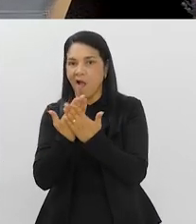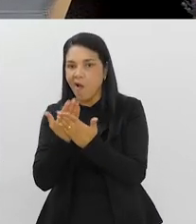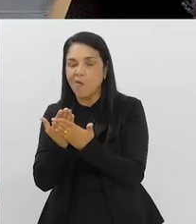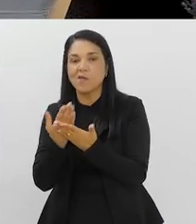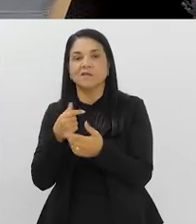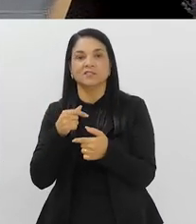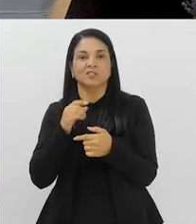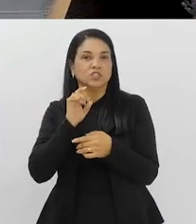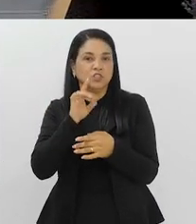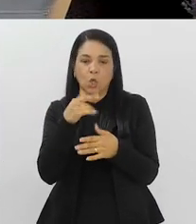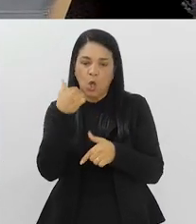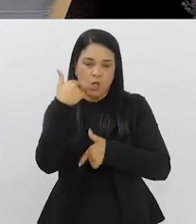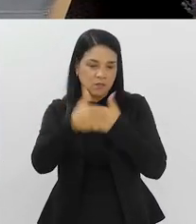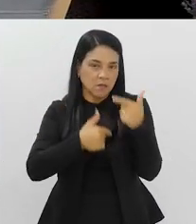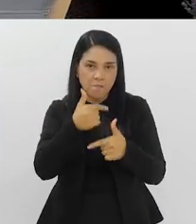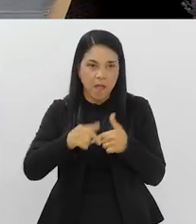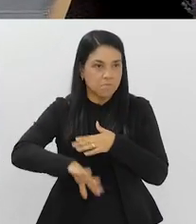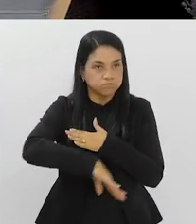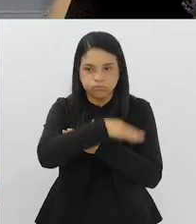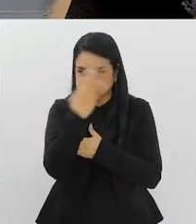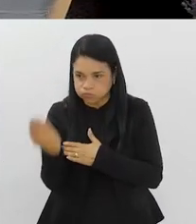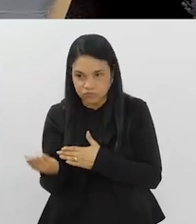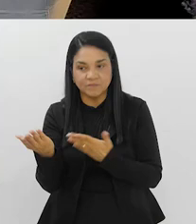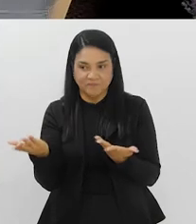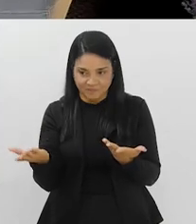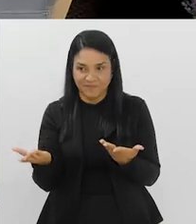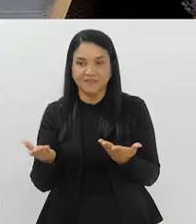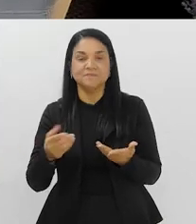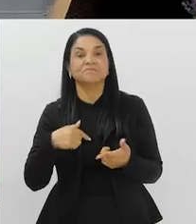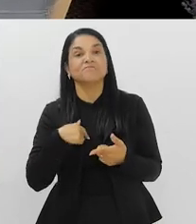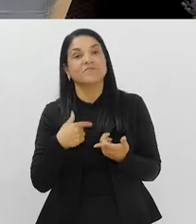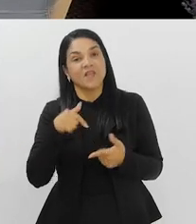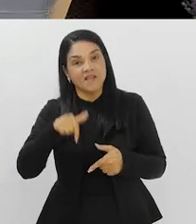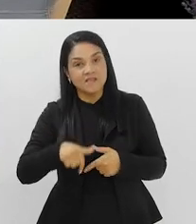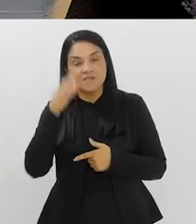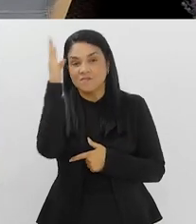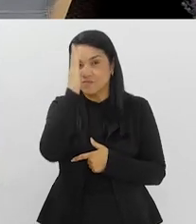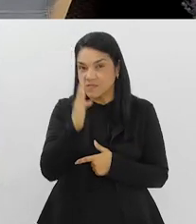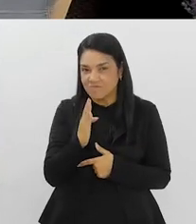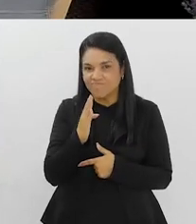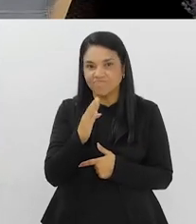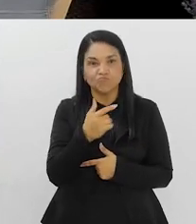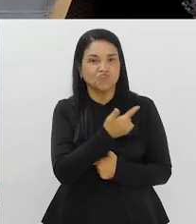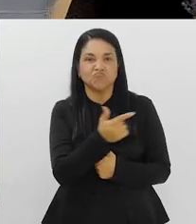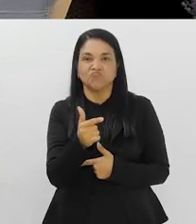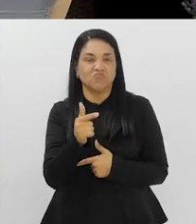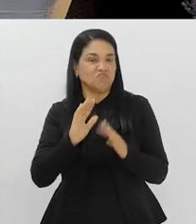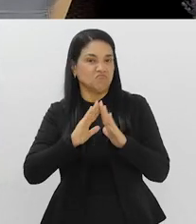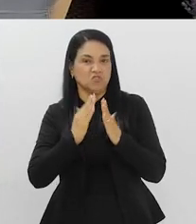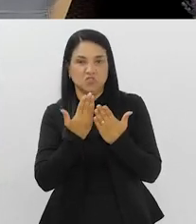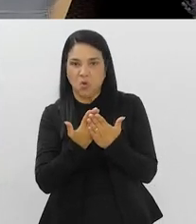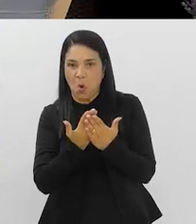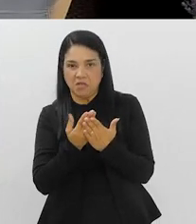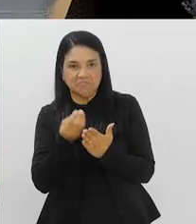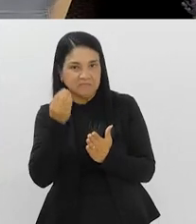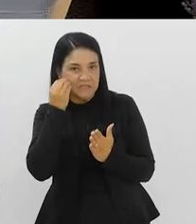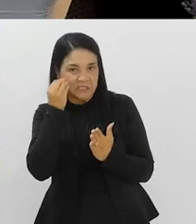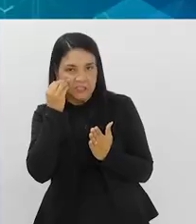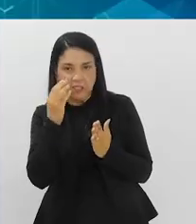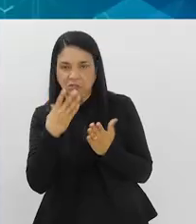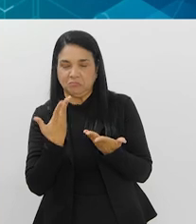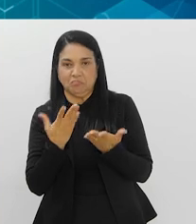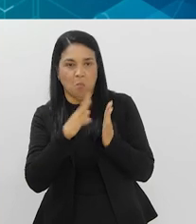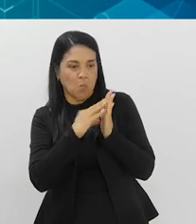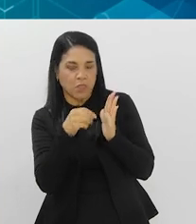só na escola, né? Ele trabalha praticamente full time. Aqui no Brasil a gente ainda não teve nenhuma escola testando